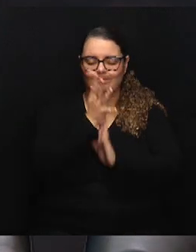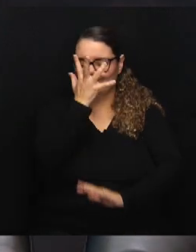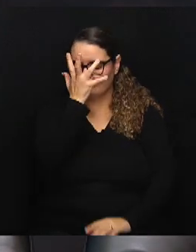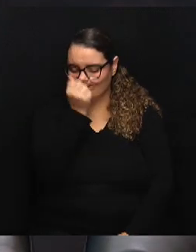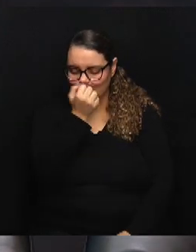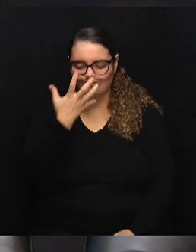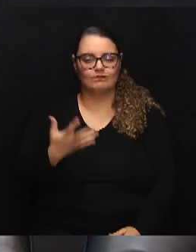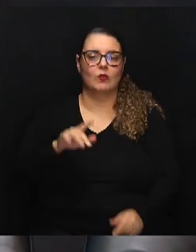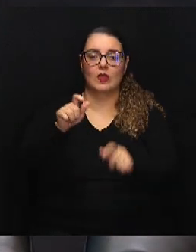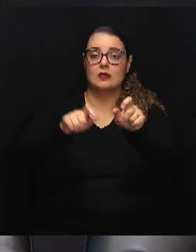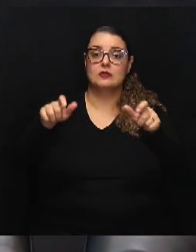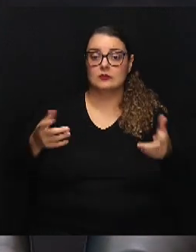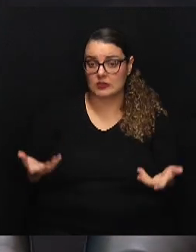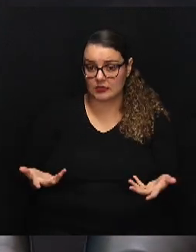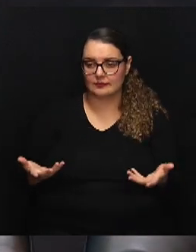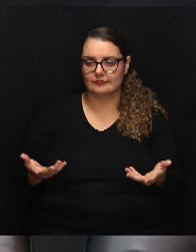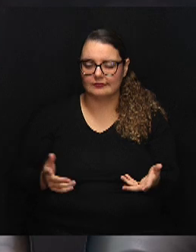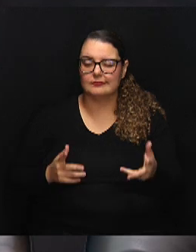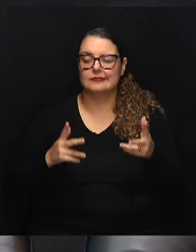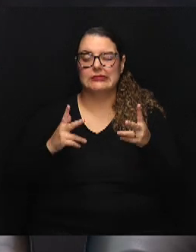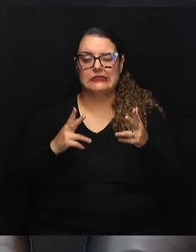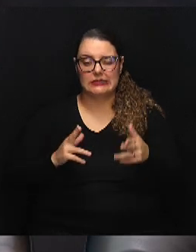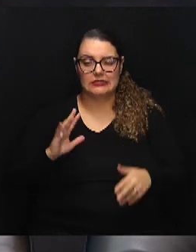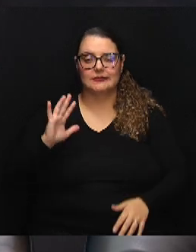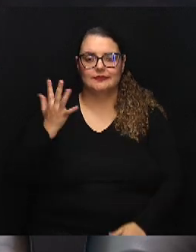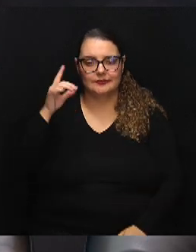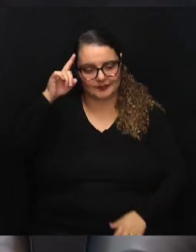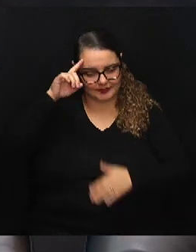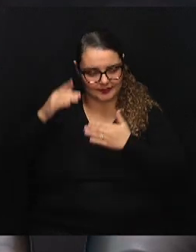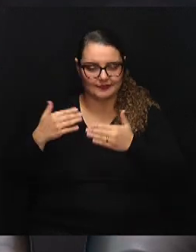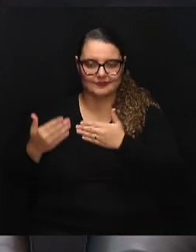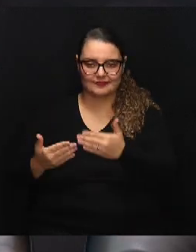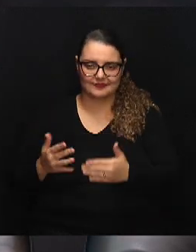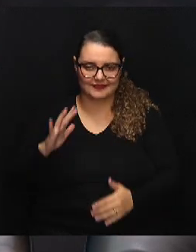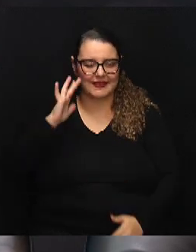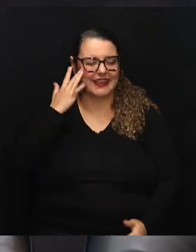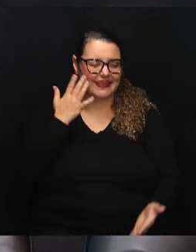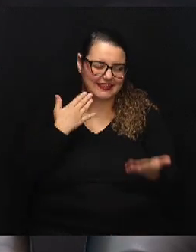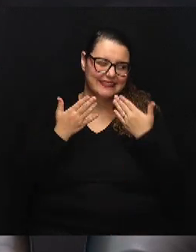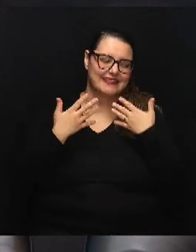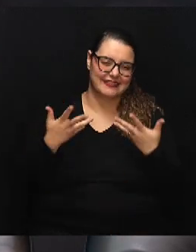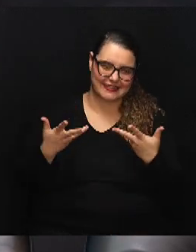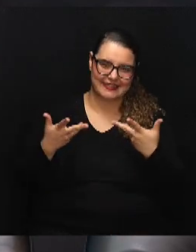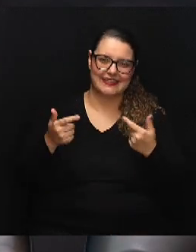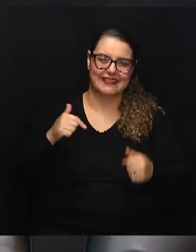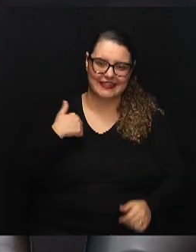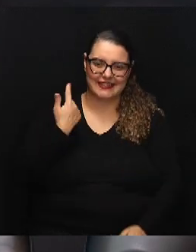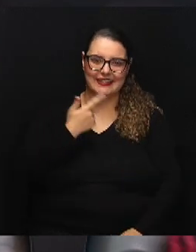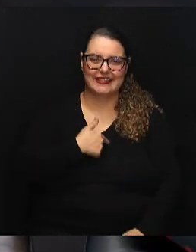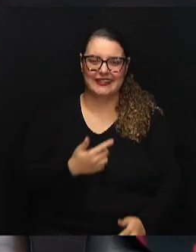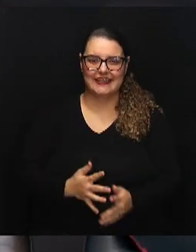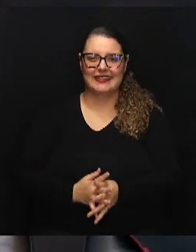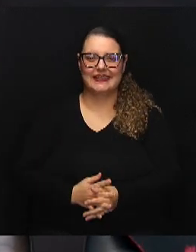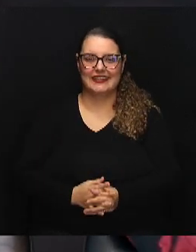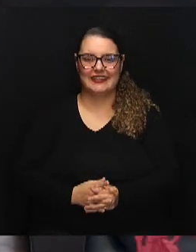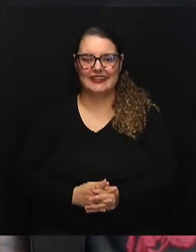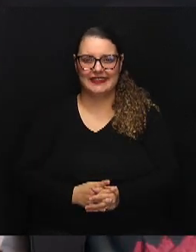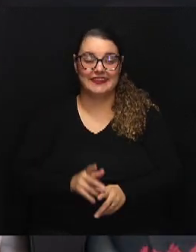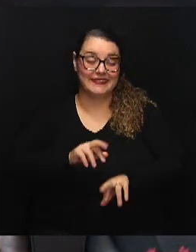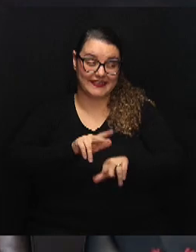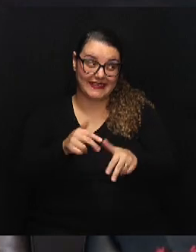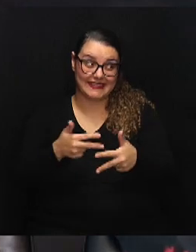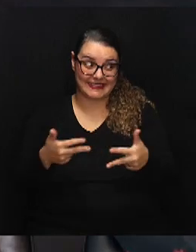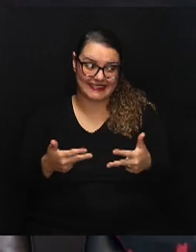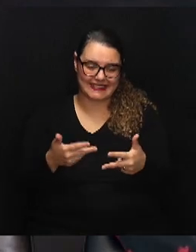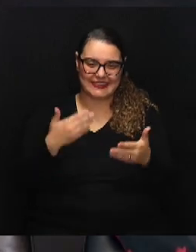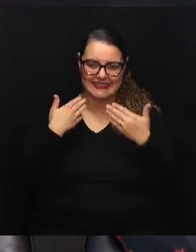nas pessoas, e como isso aparece no dia a dia. Então acho que vai ser uma conversa muito rica aqui pra gente. Vamos ter bastante coisa para